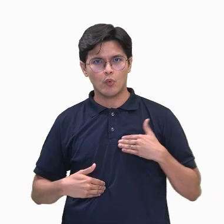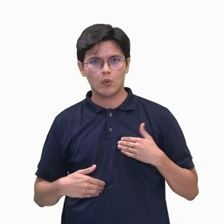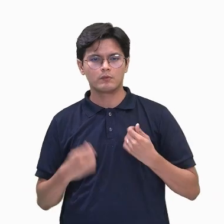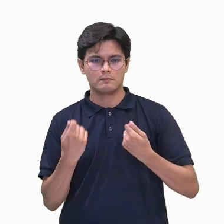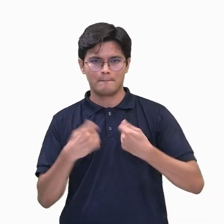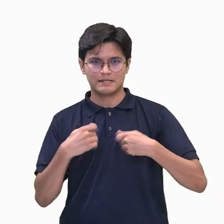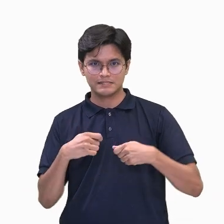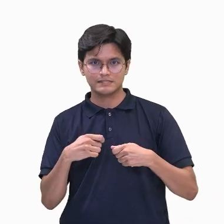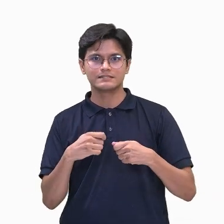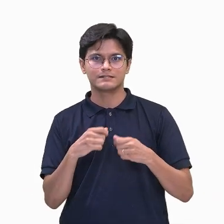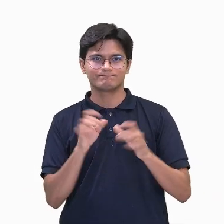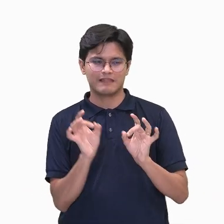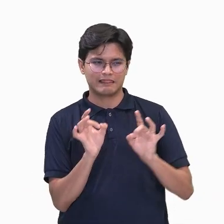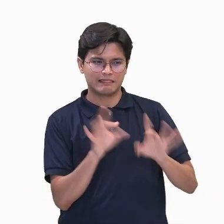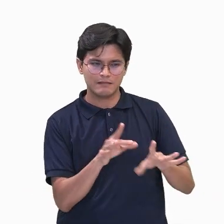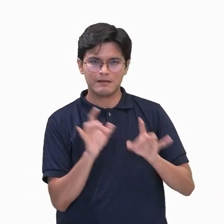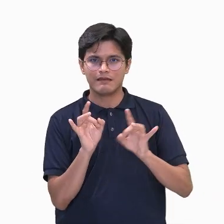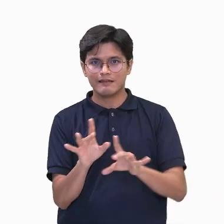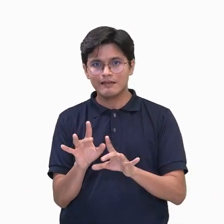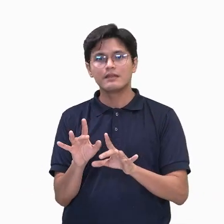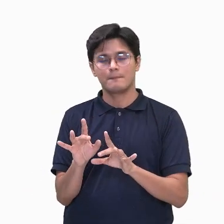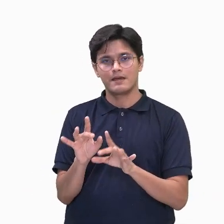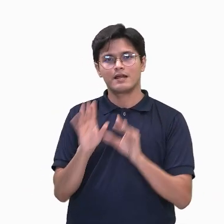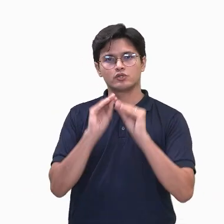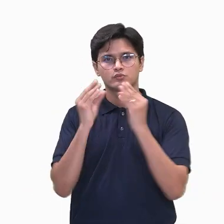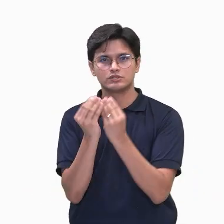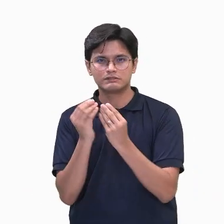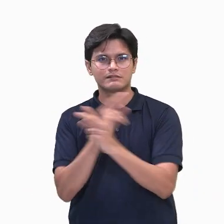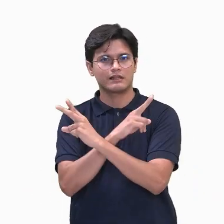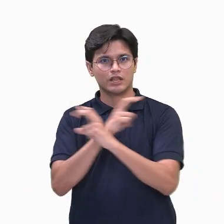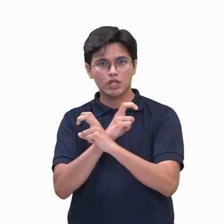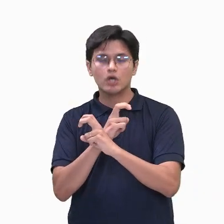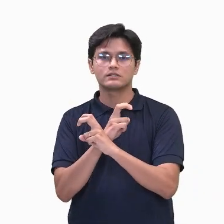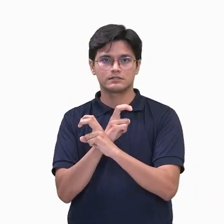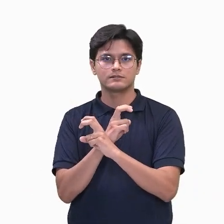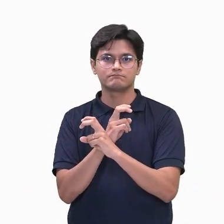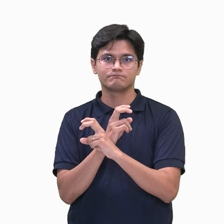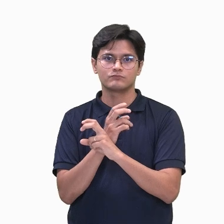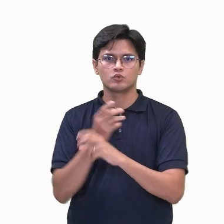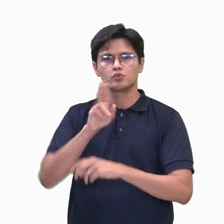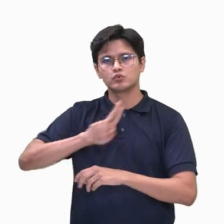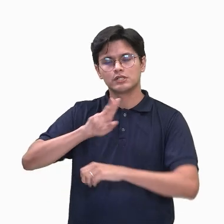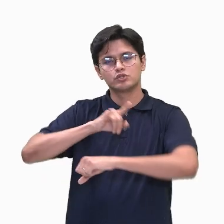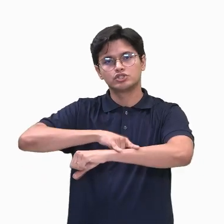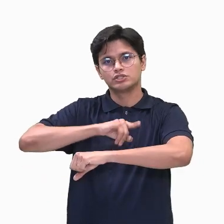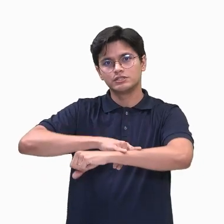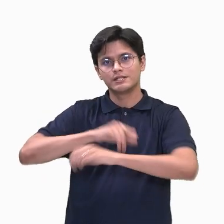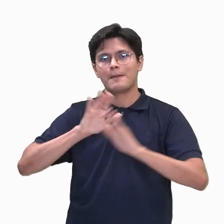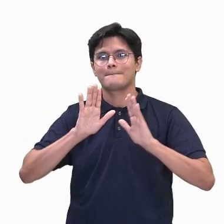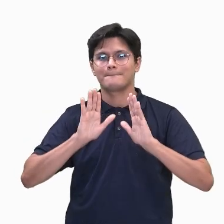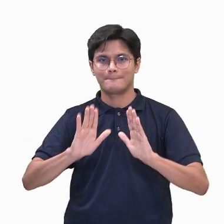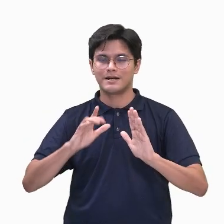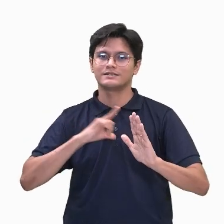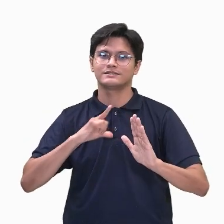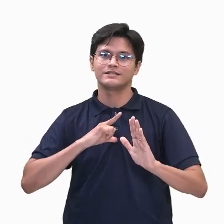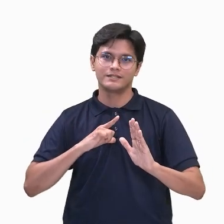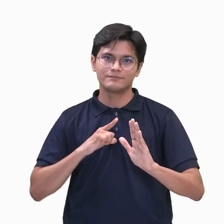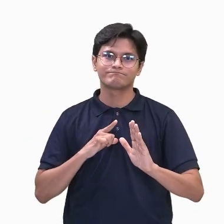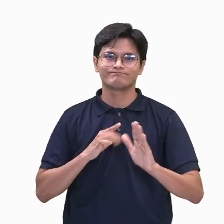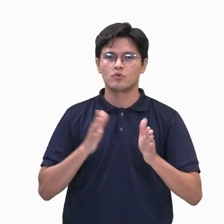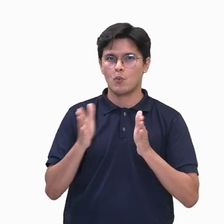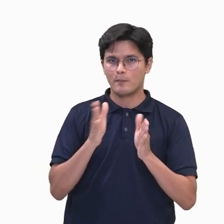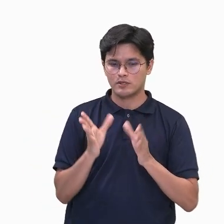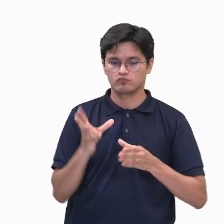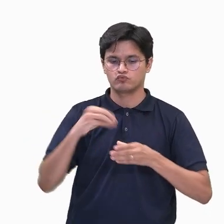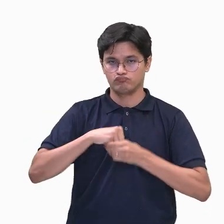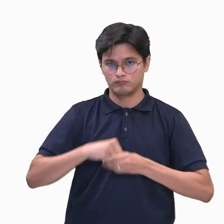Então são substâncias tóxicas, por isso que a gente elimina essa urina. Só que ela vai ficar um tempo armazenada lá na bexiga, né? A gente